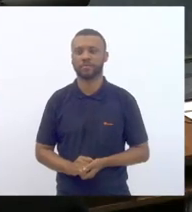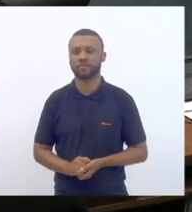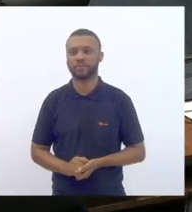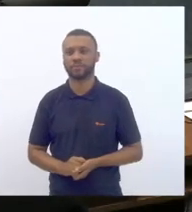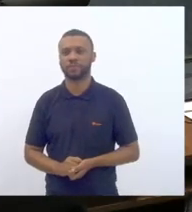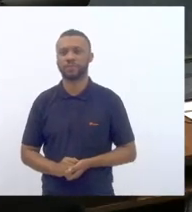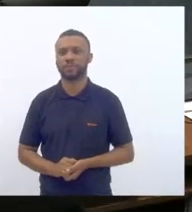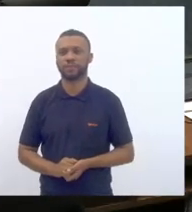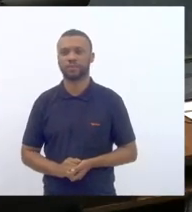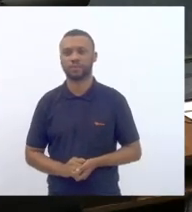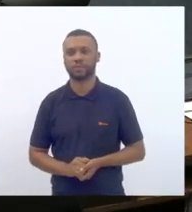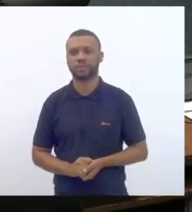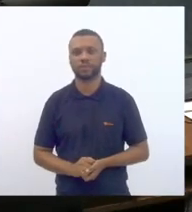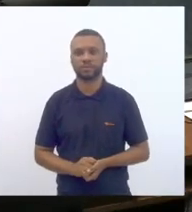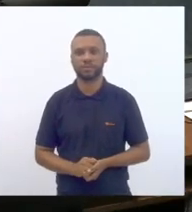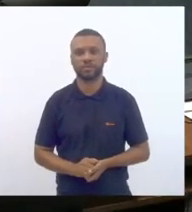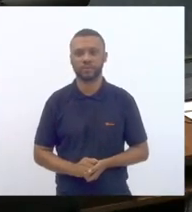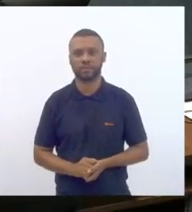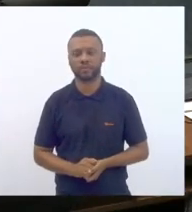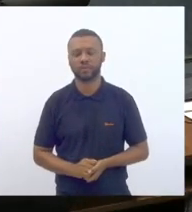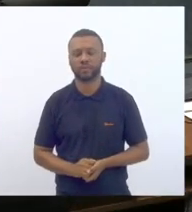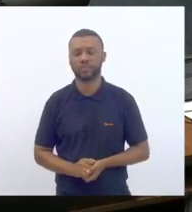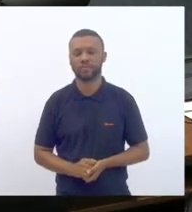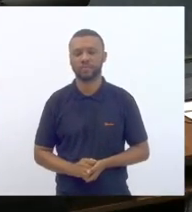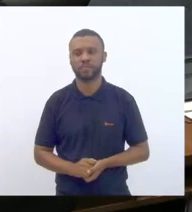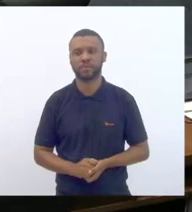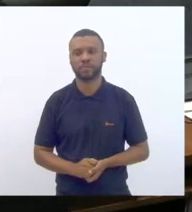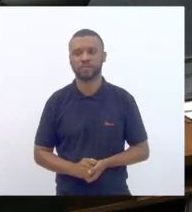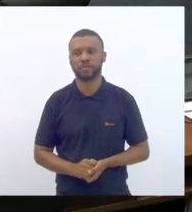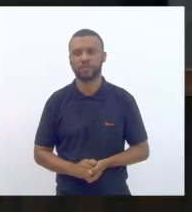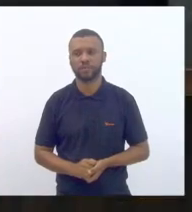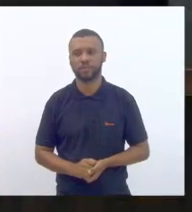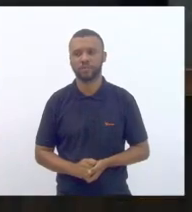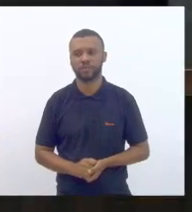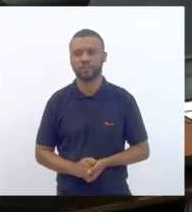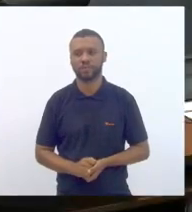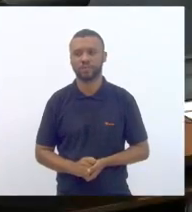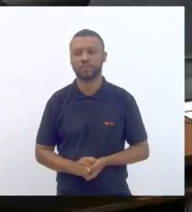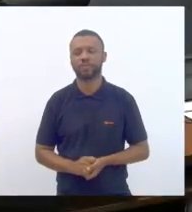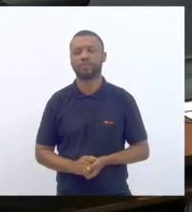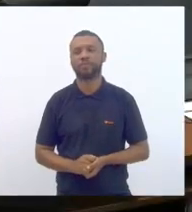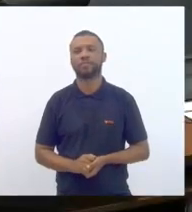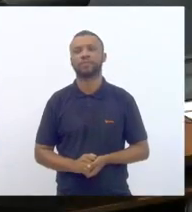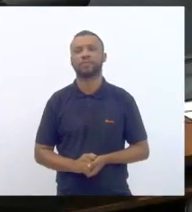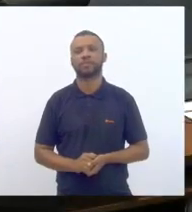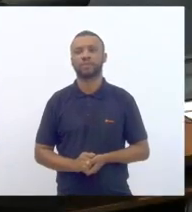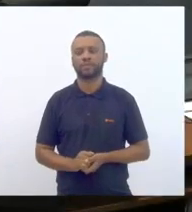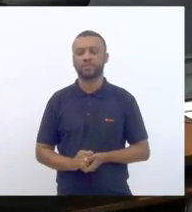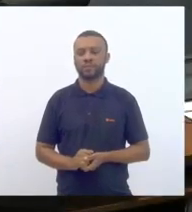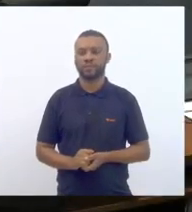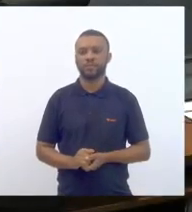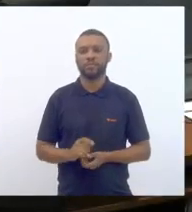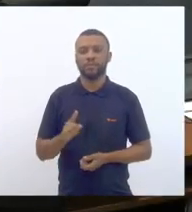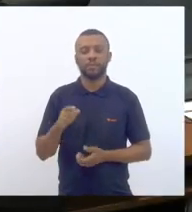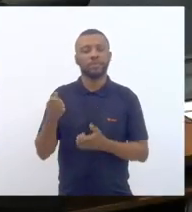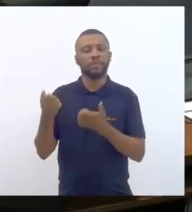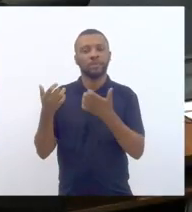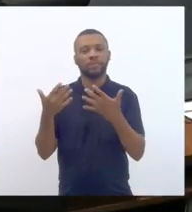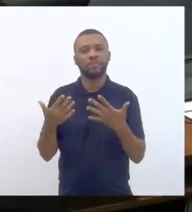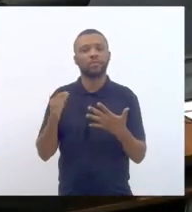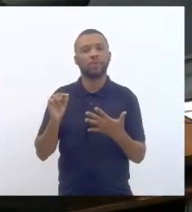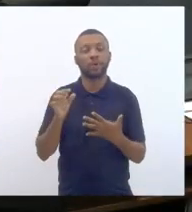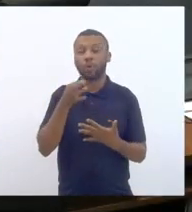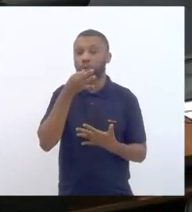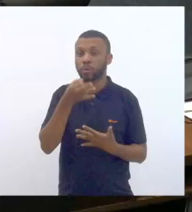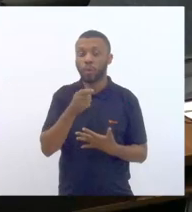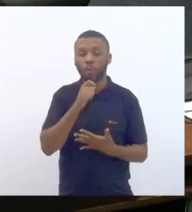Não, não marquei ainda. Ok. Olha lá, do Tuca. Marco sim, presidente? Ele está dizendo assim, o